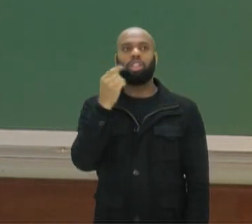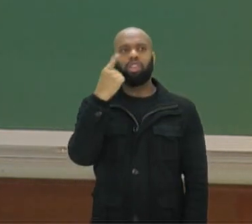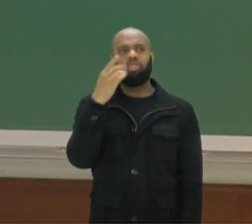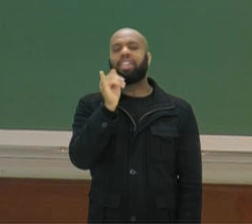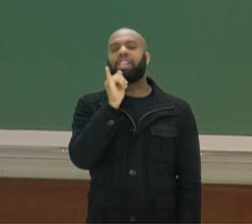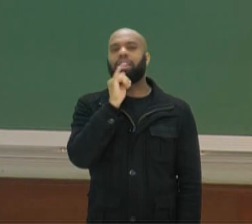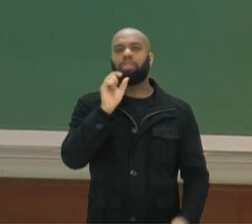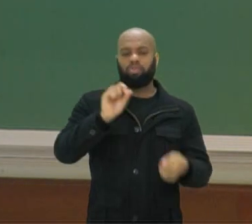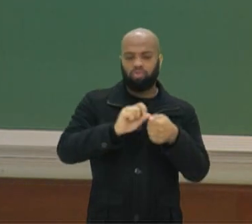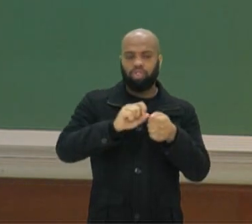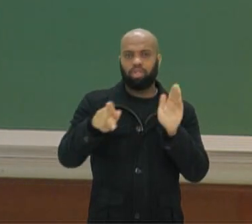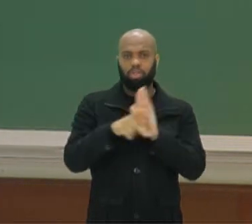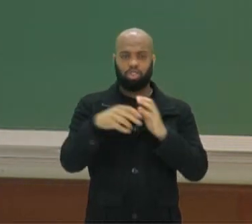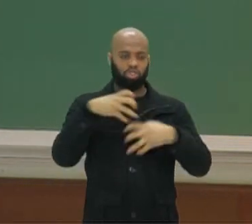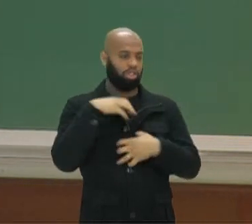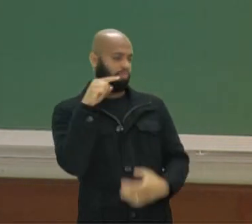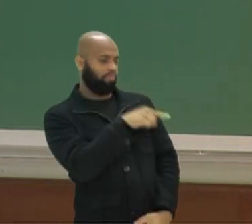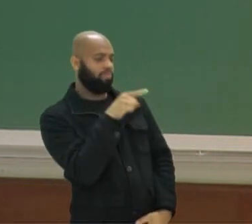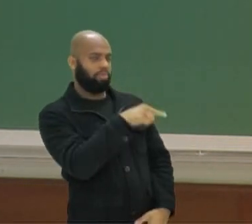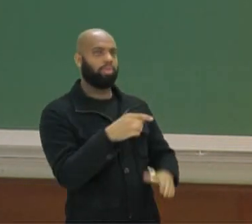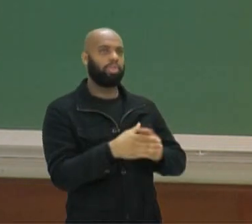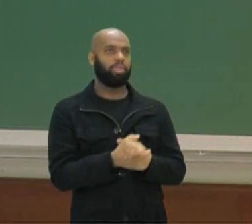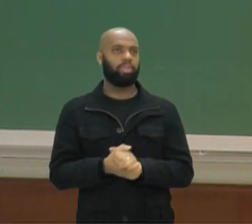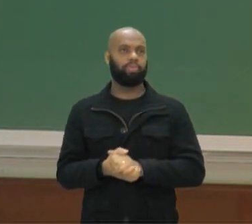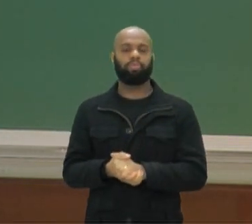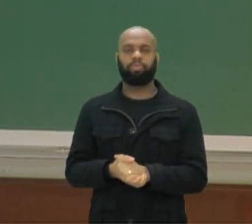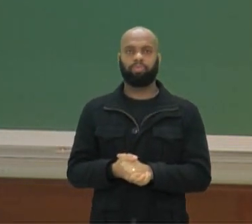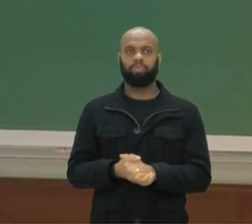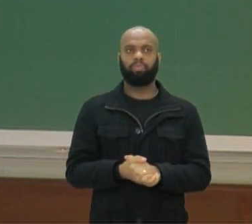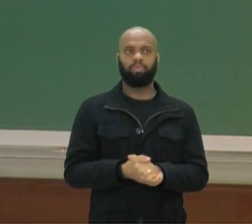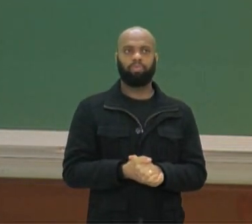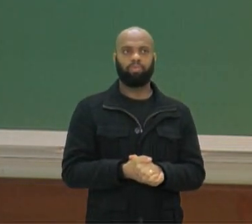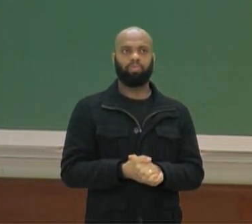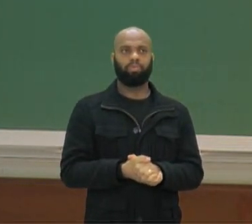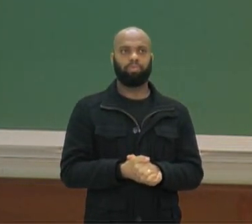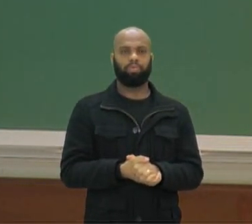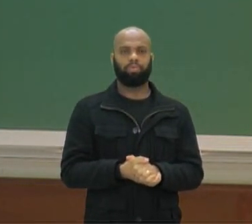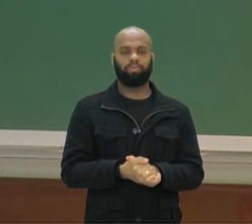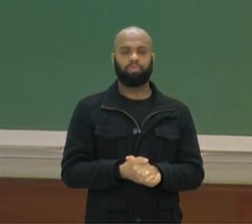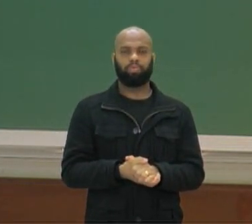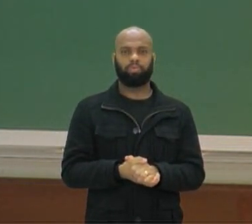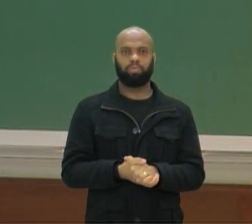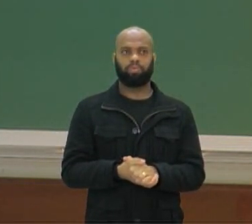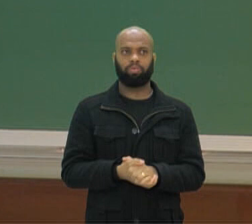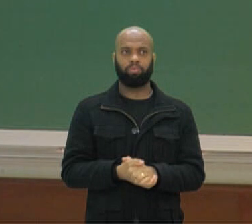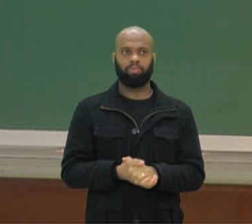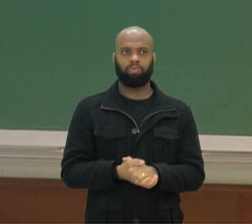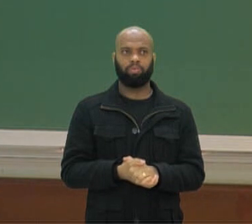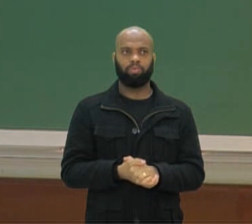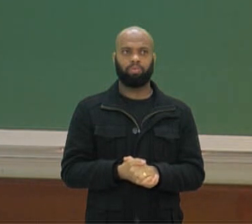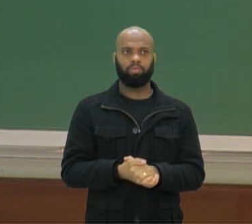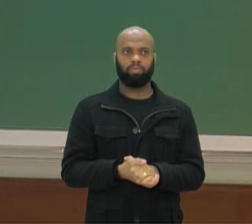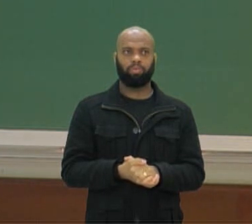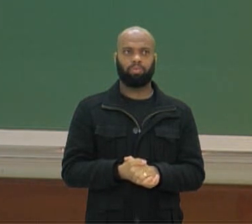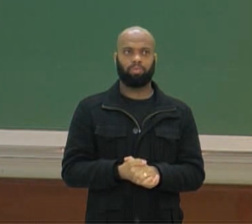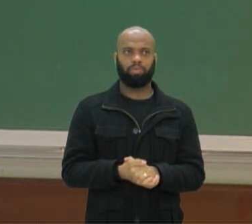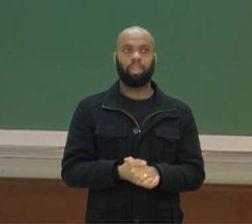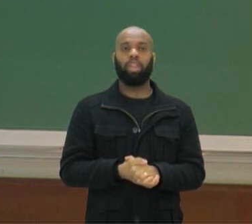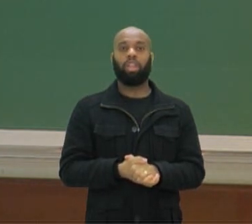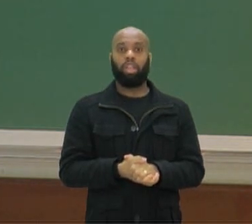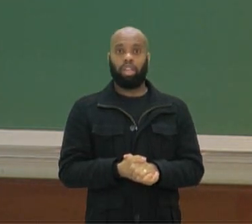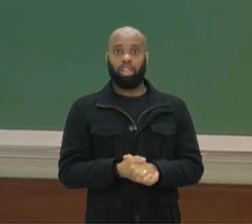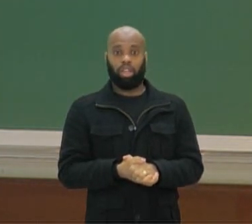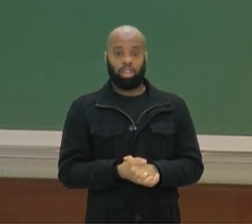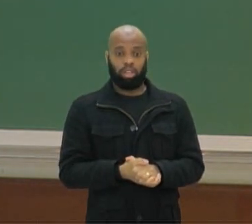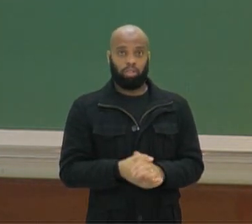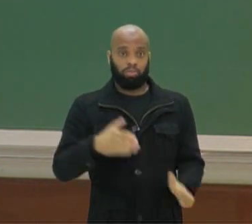quando a gente transformou para passivo. Ó. The man was asked for information by the alien. Ao homem